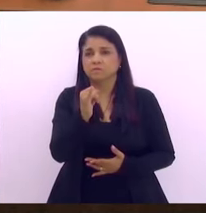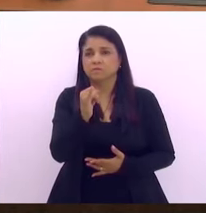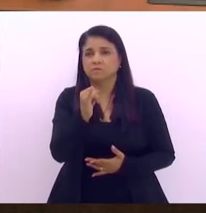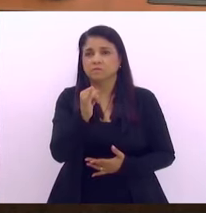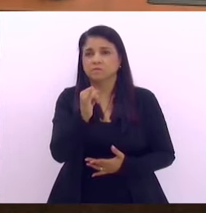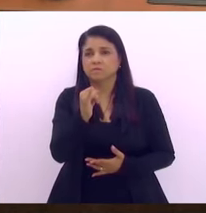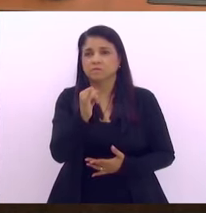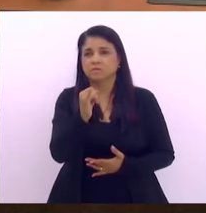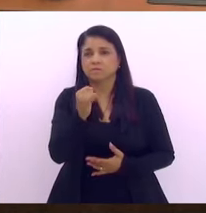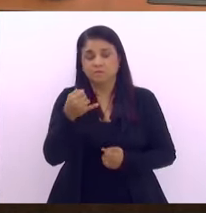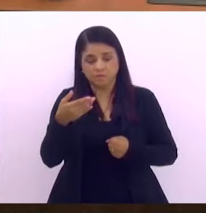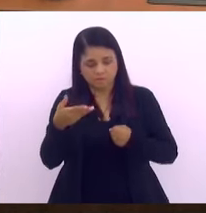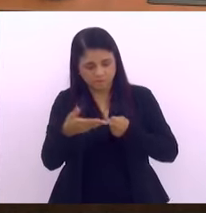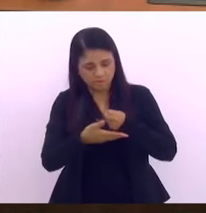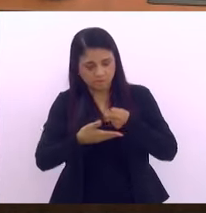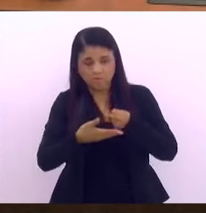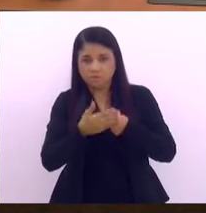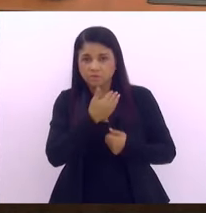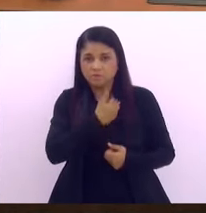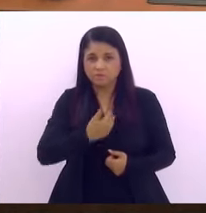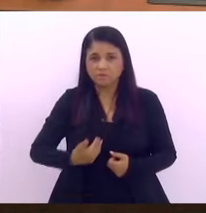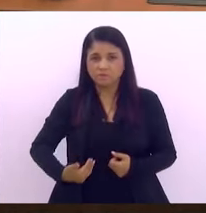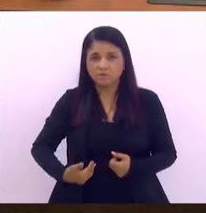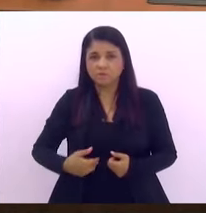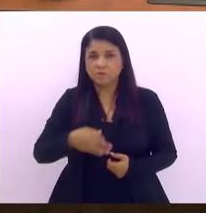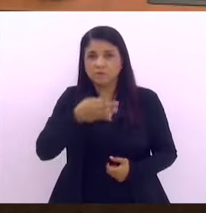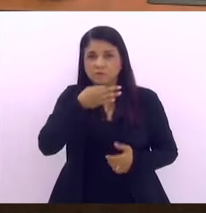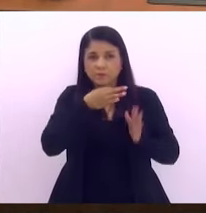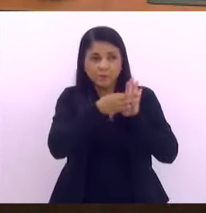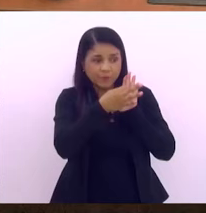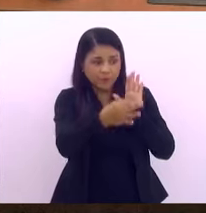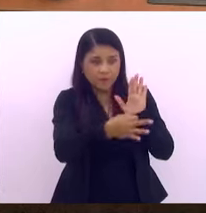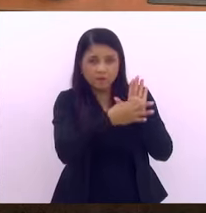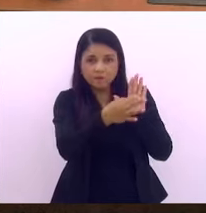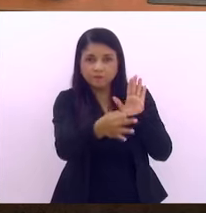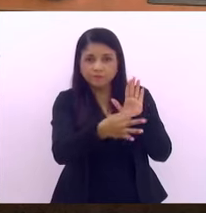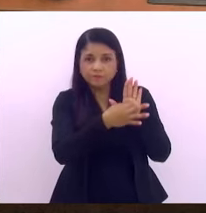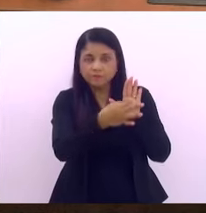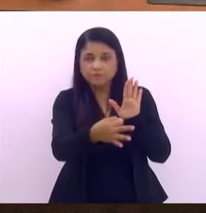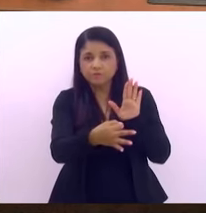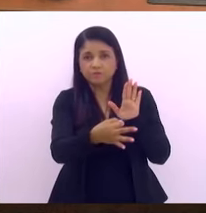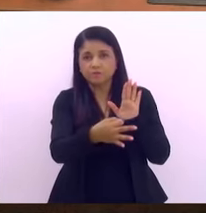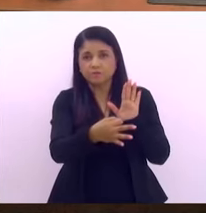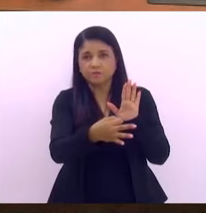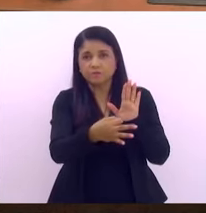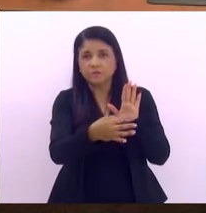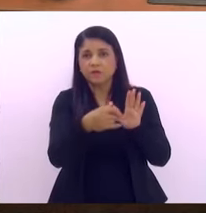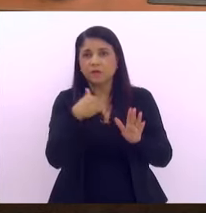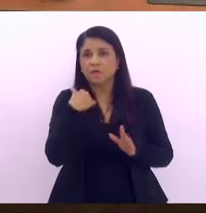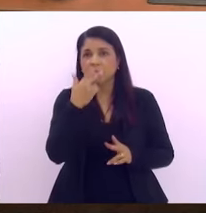A base do governo está fazendo tanta crítica que está querendo tirar o espaço da oposição.